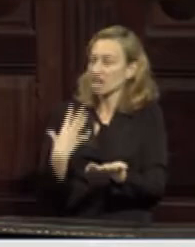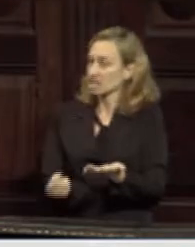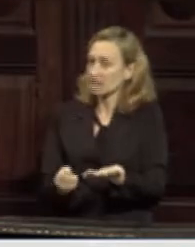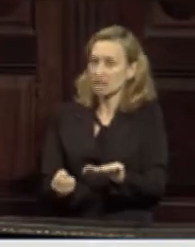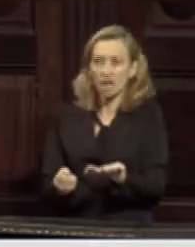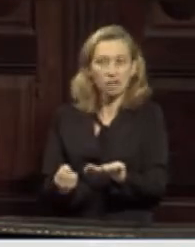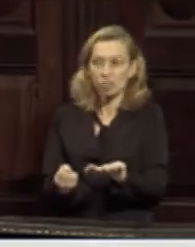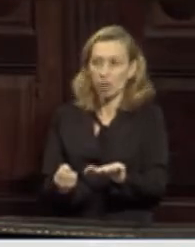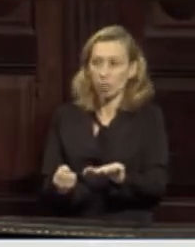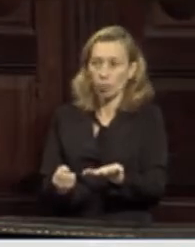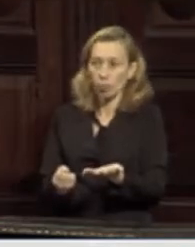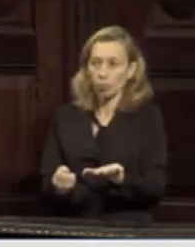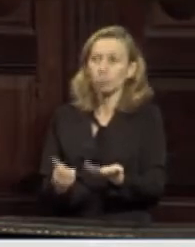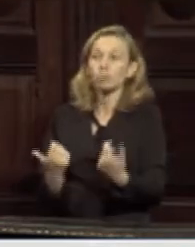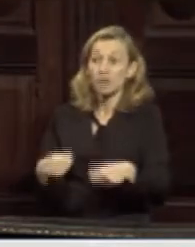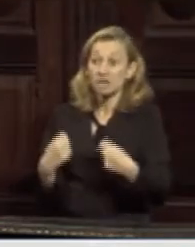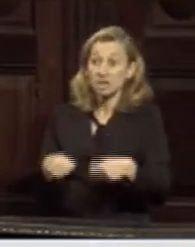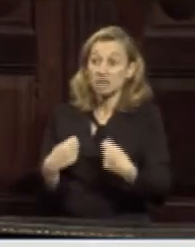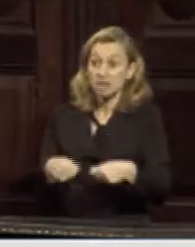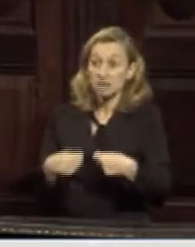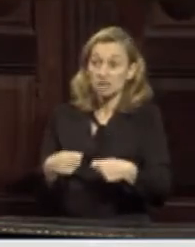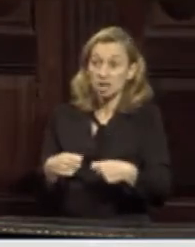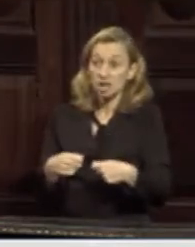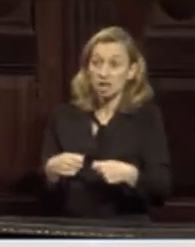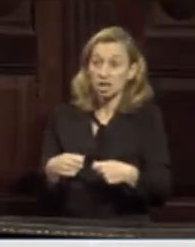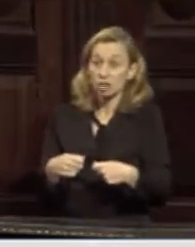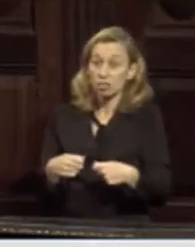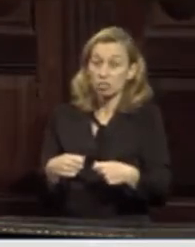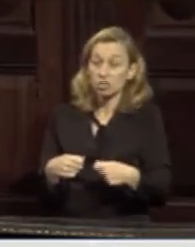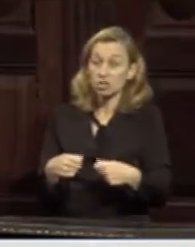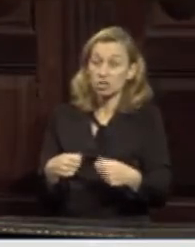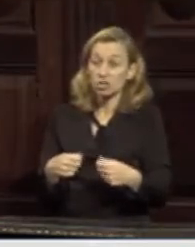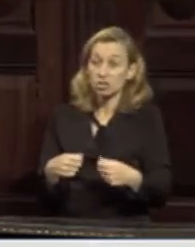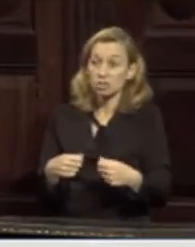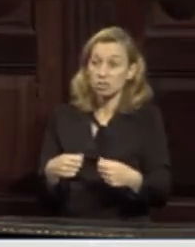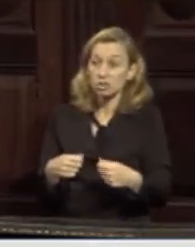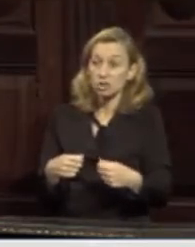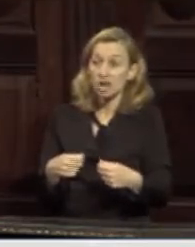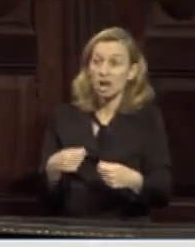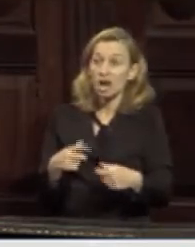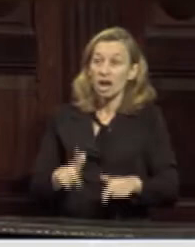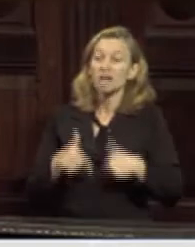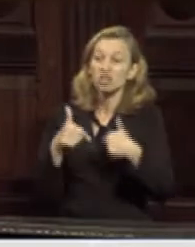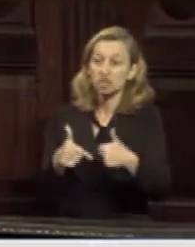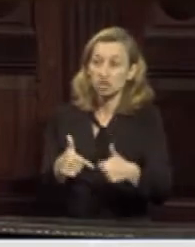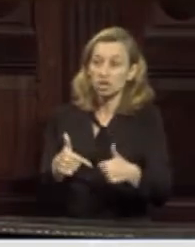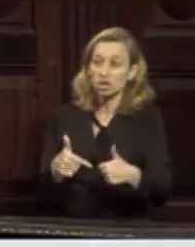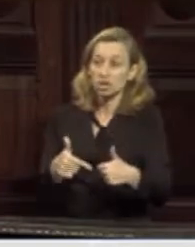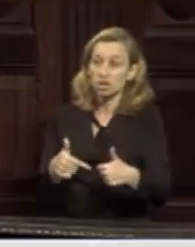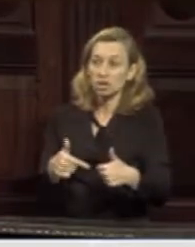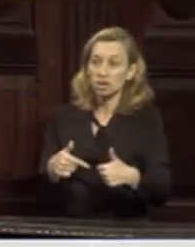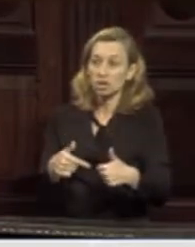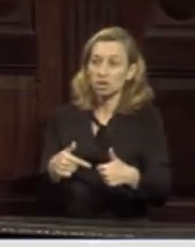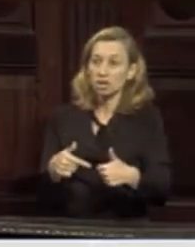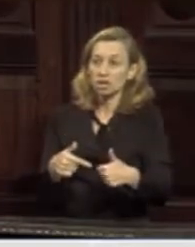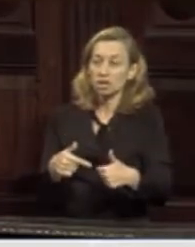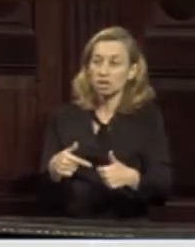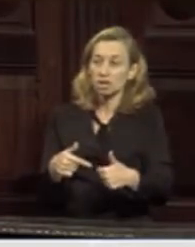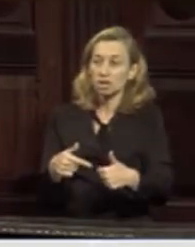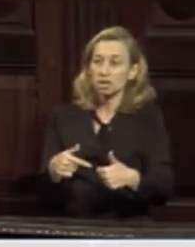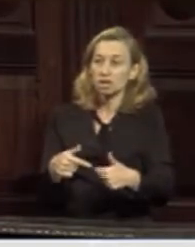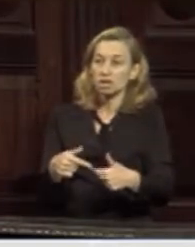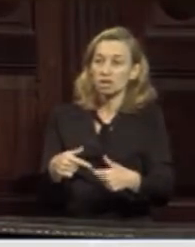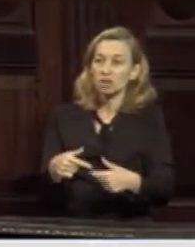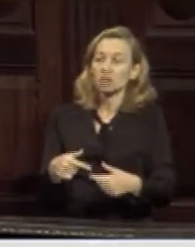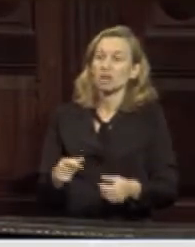modificada arbitrariamente em prejuízo do Estado do Rio de Janeiro. Nós temos que defender a regra do jogo que está